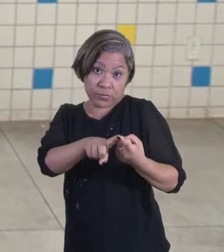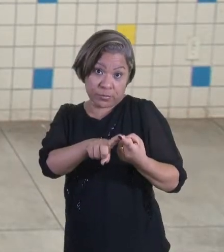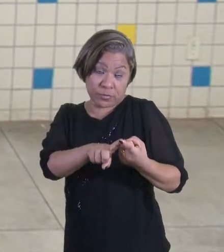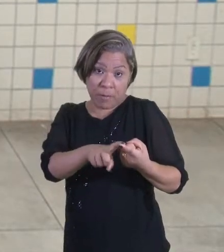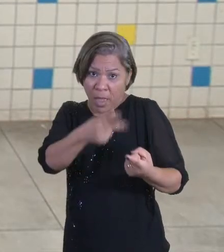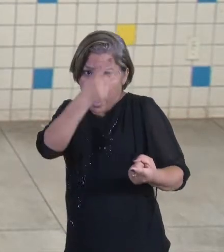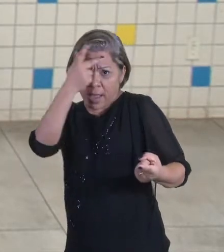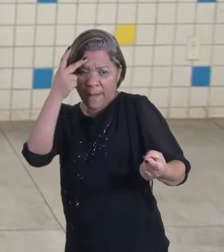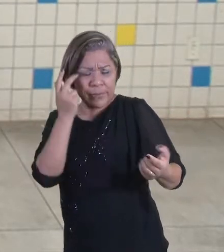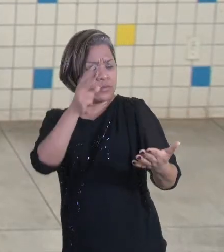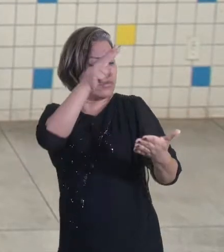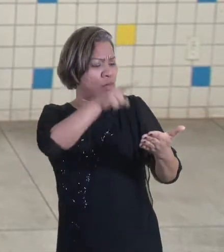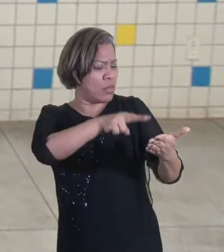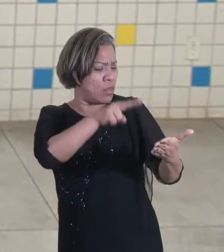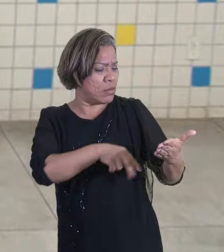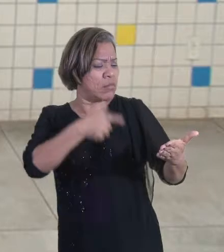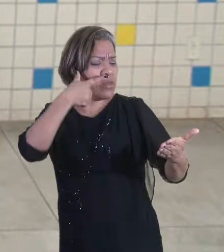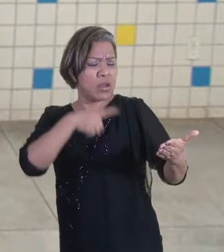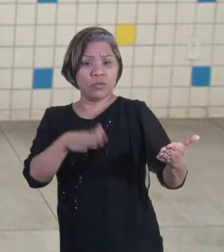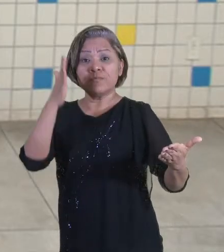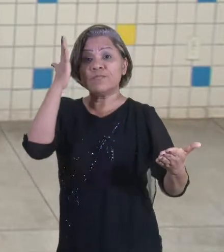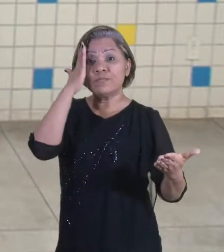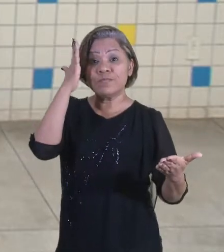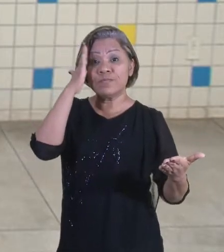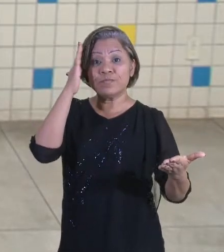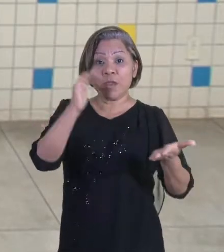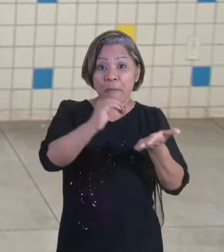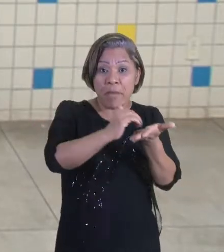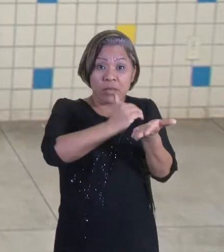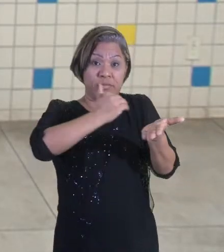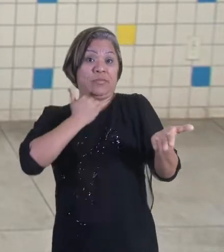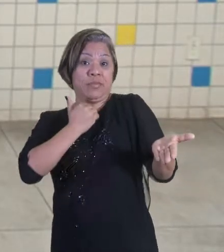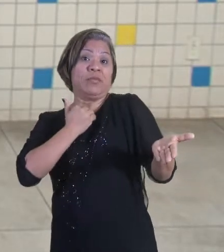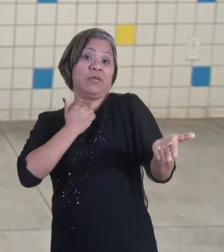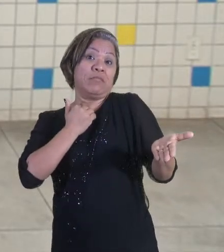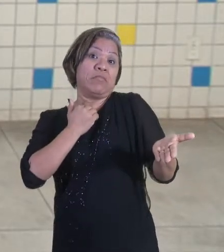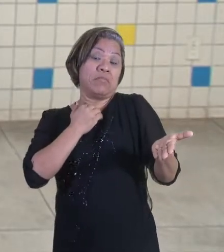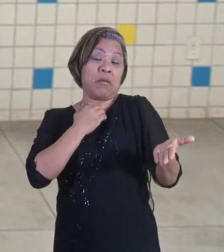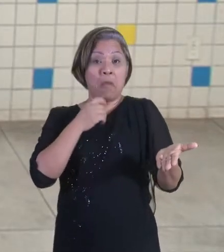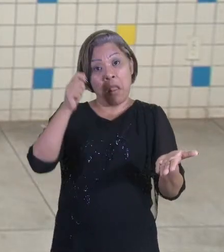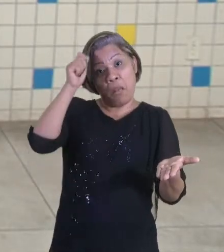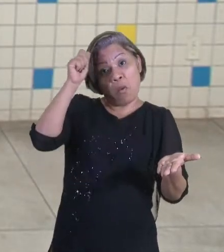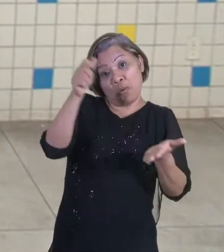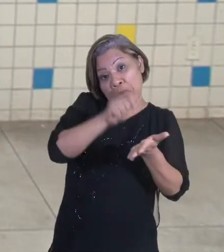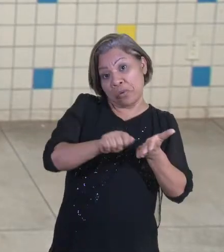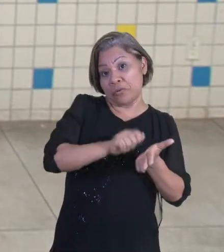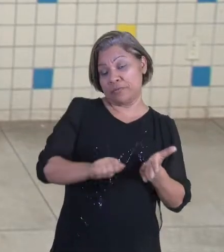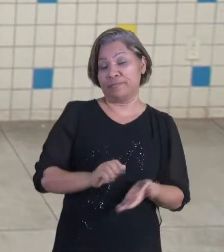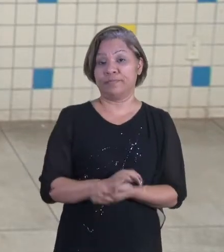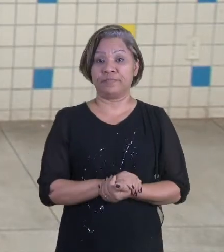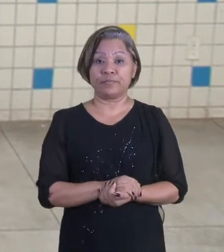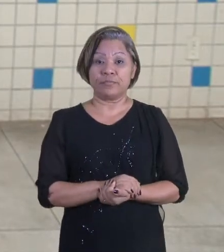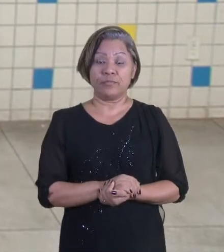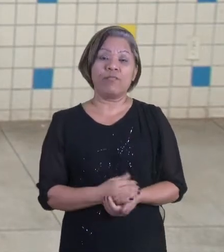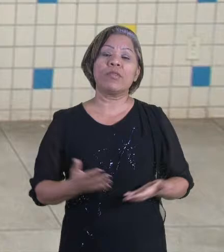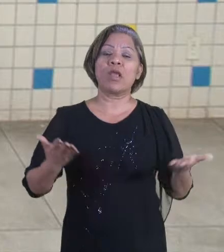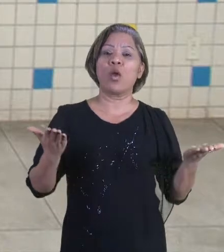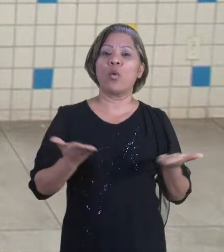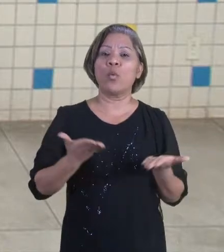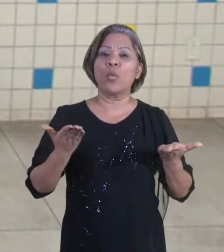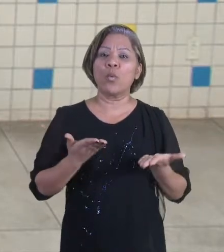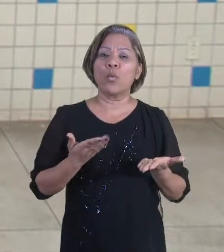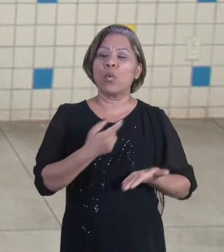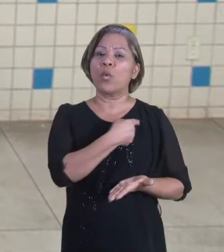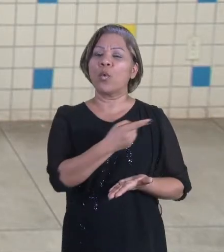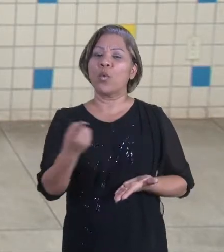consiga entender a mensagem passada pelo escritor. Certinho? Então, olha só, hoje nós estamos conhecendo um